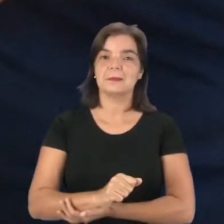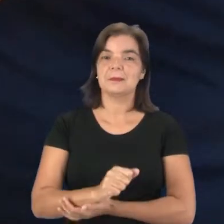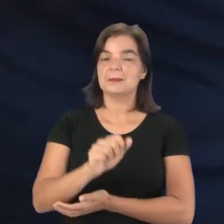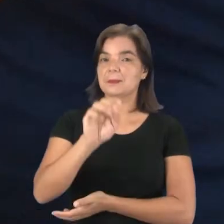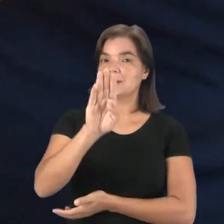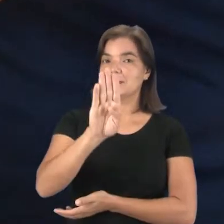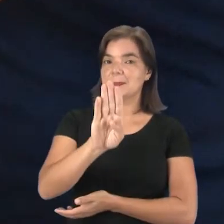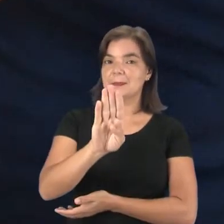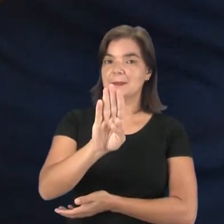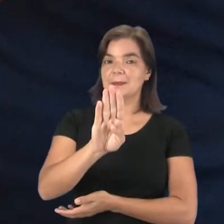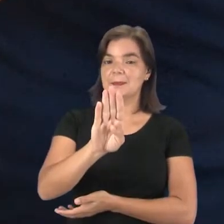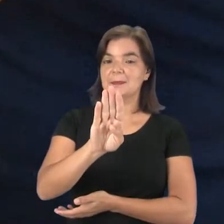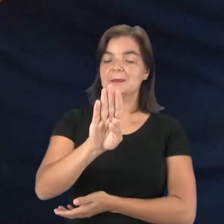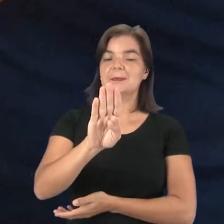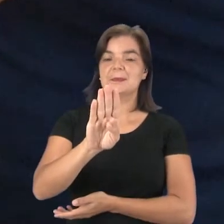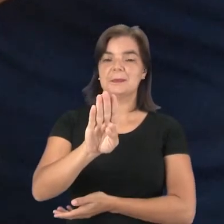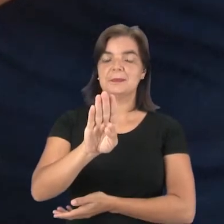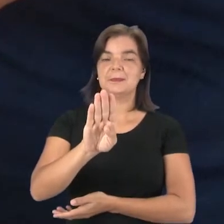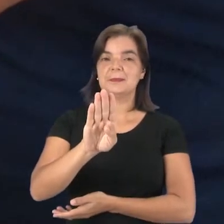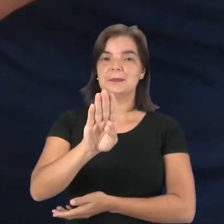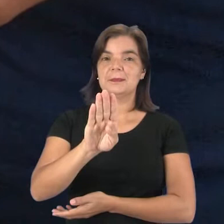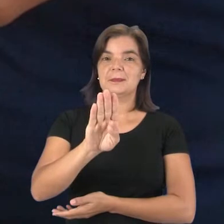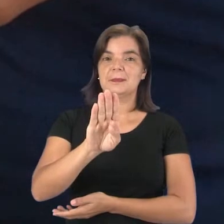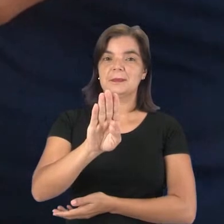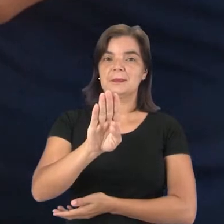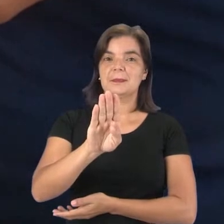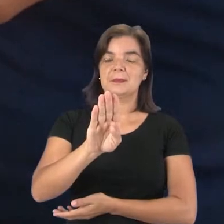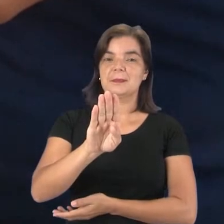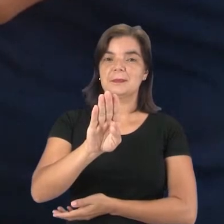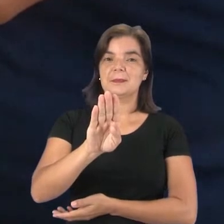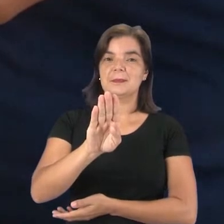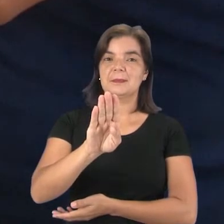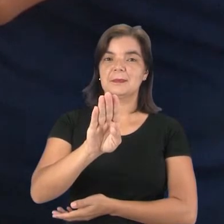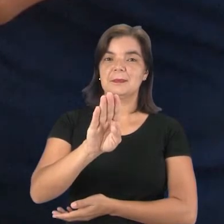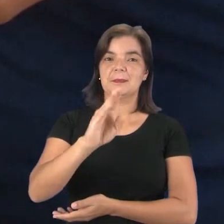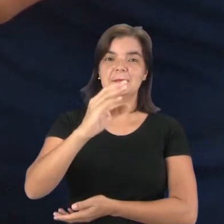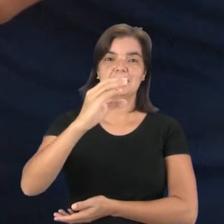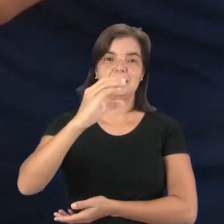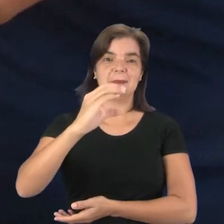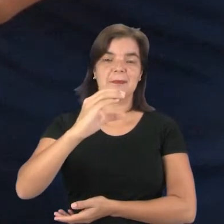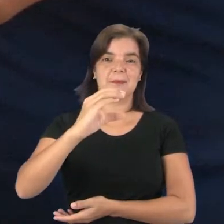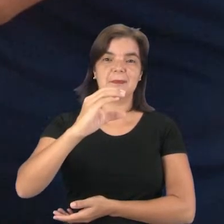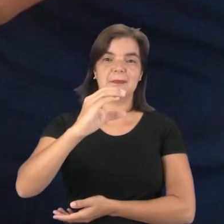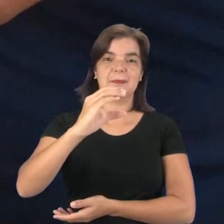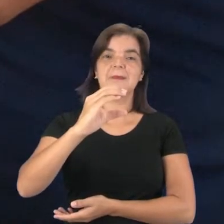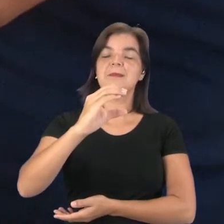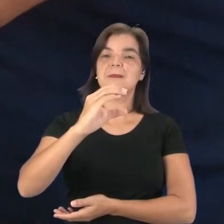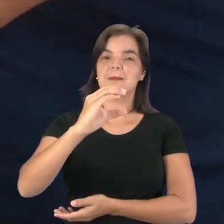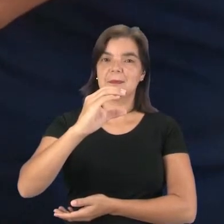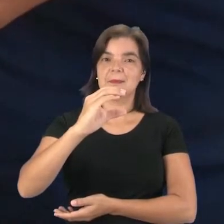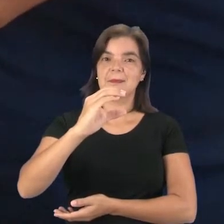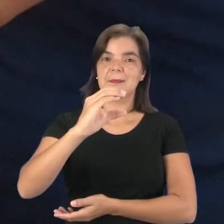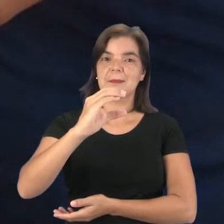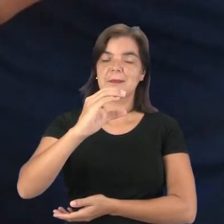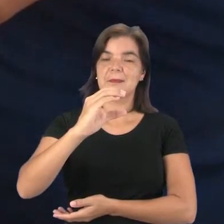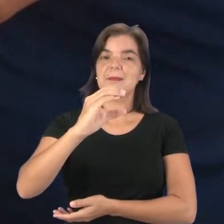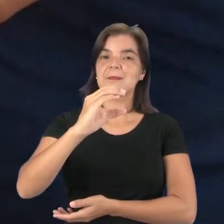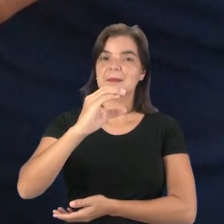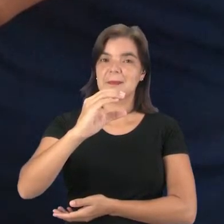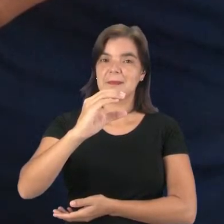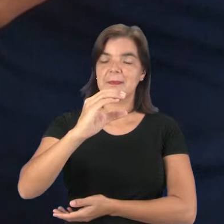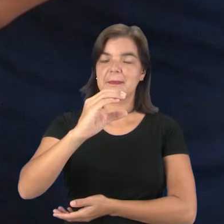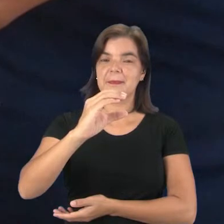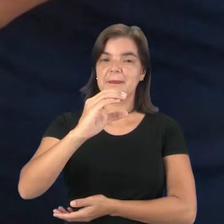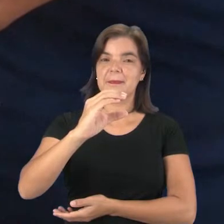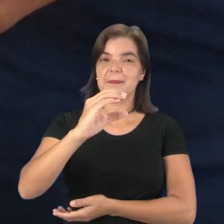B letra b o cê aqui ela encontrou a